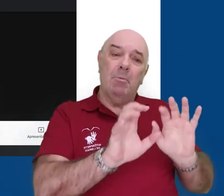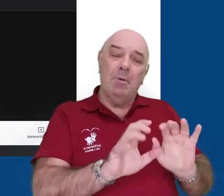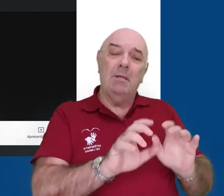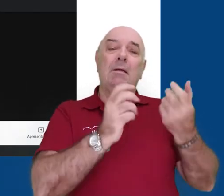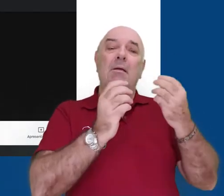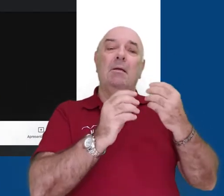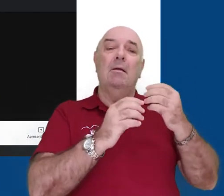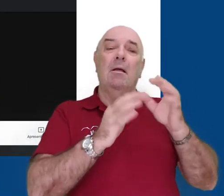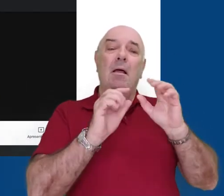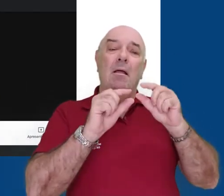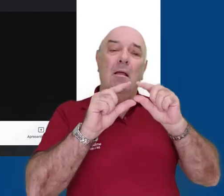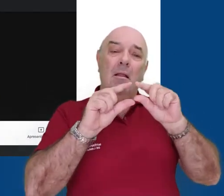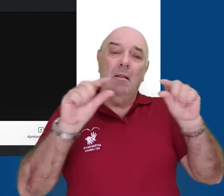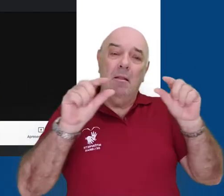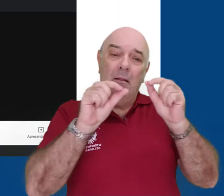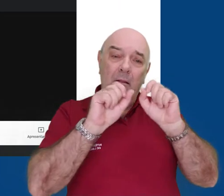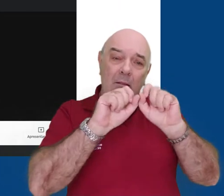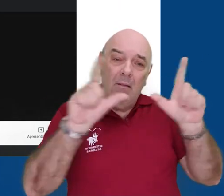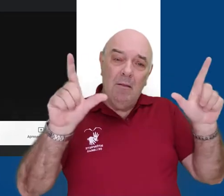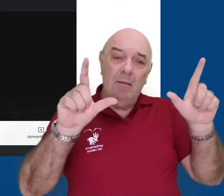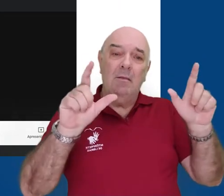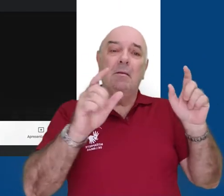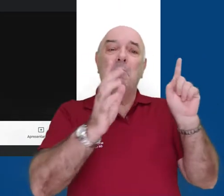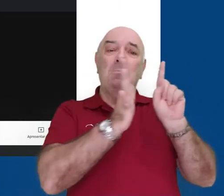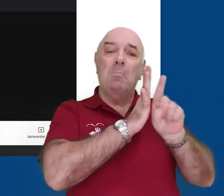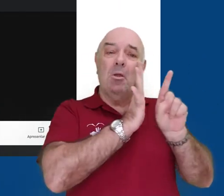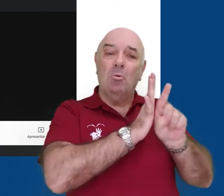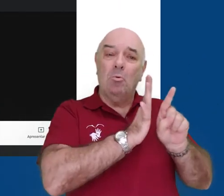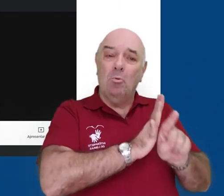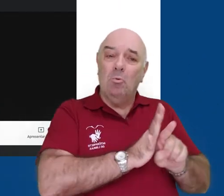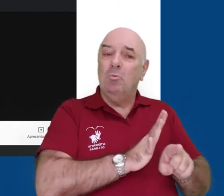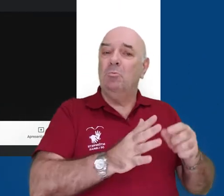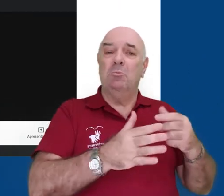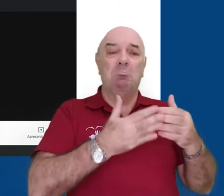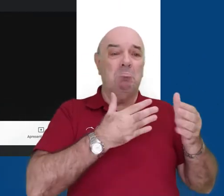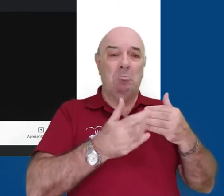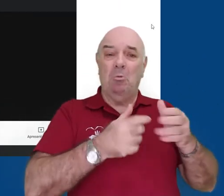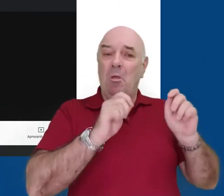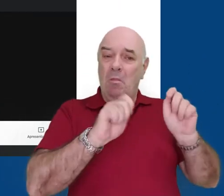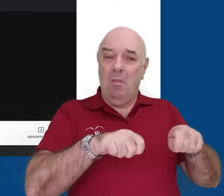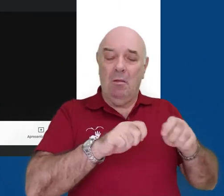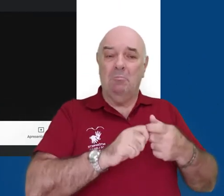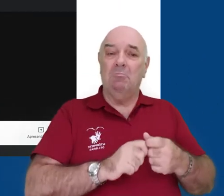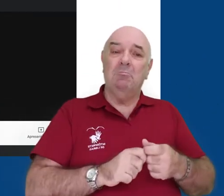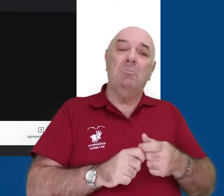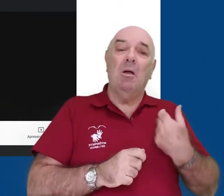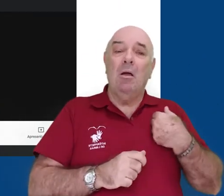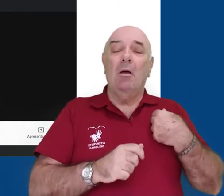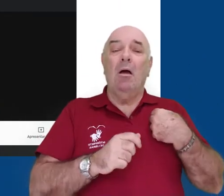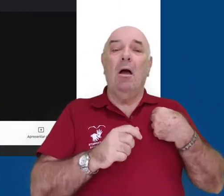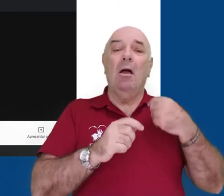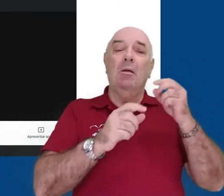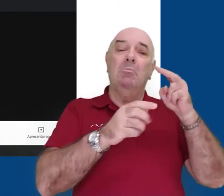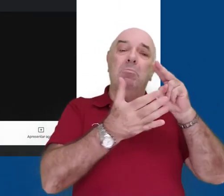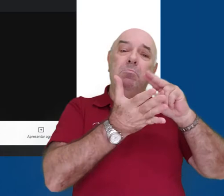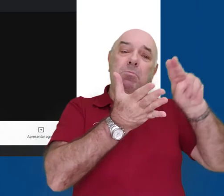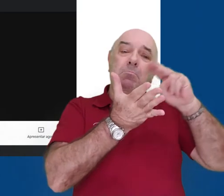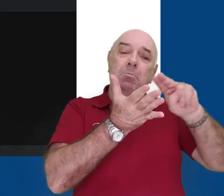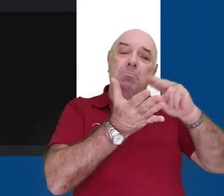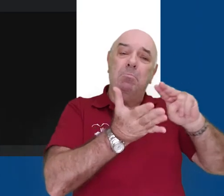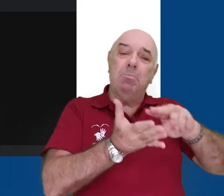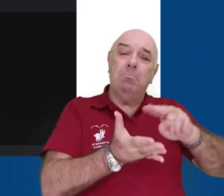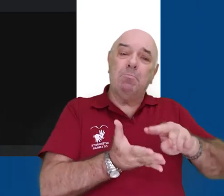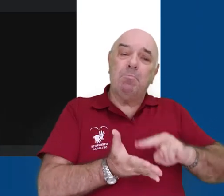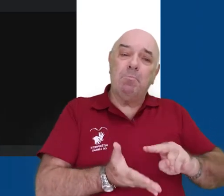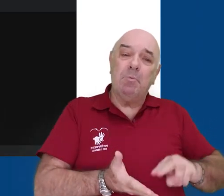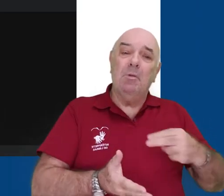como enviar links ou fazer perguntas sem interromper a fala de alguém. Essas mensagens ficam visíveis para